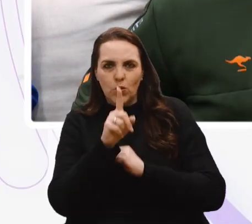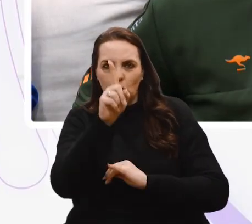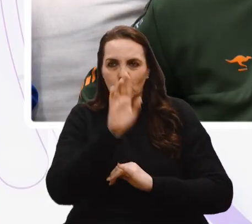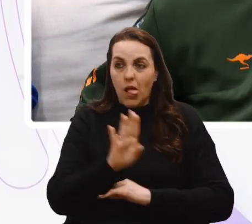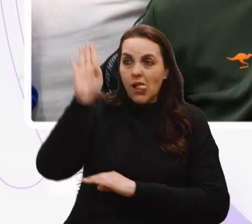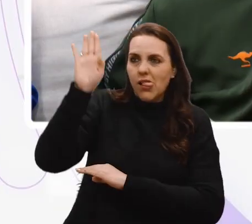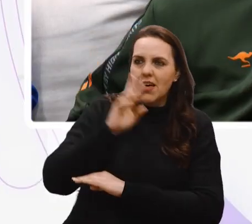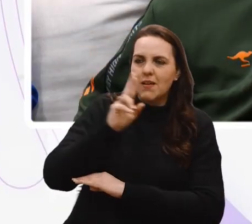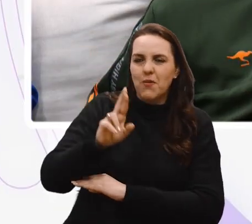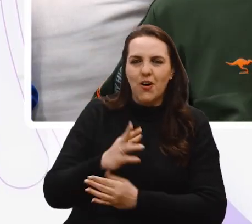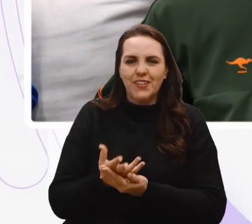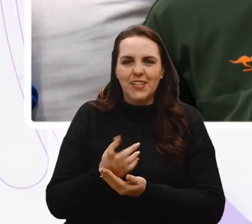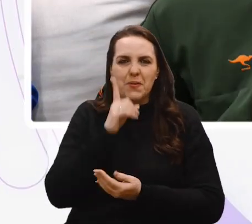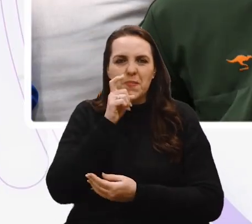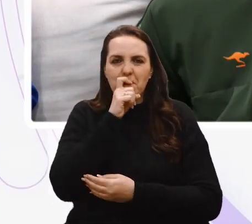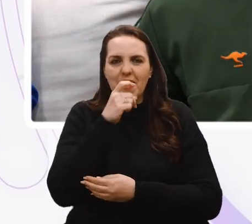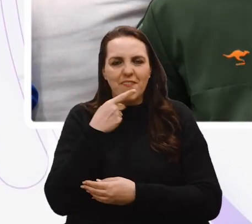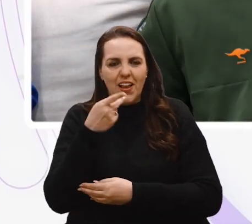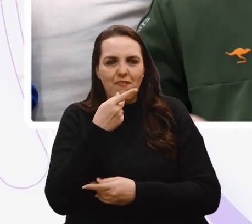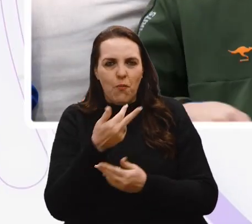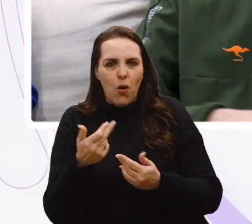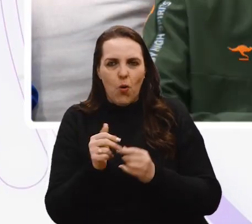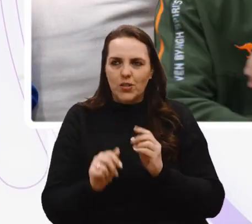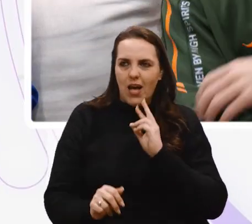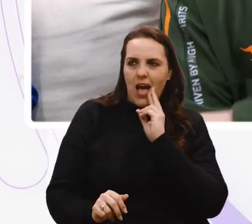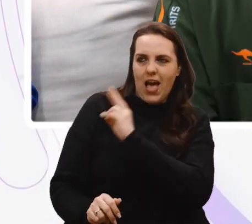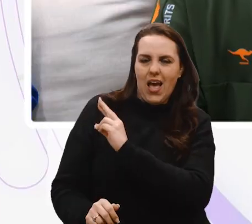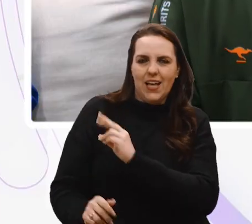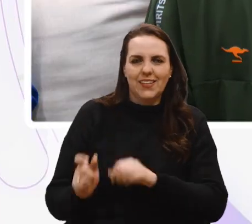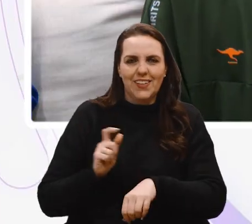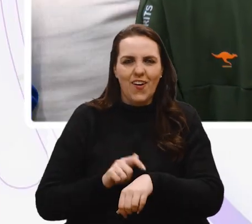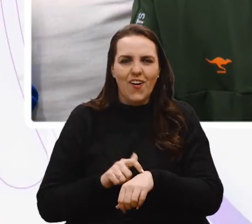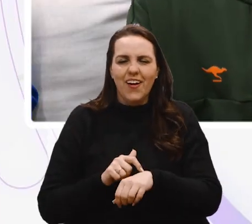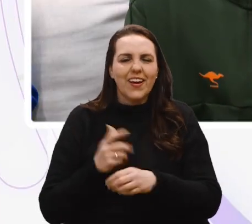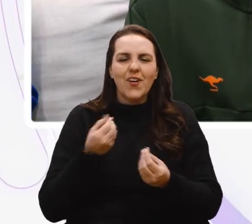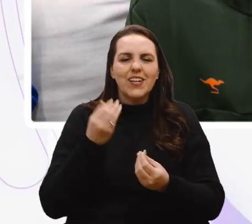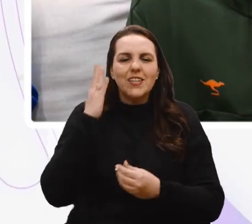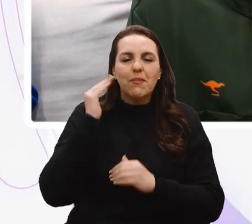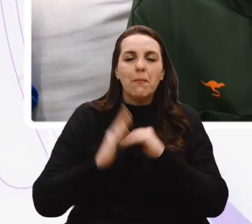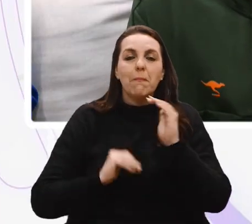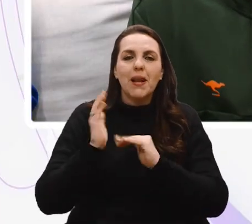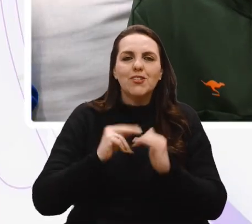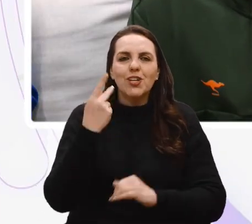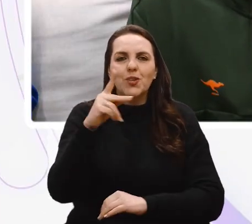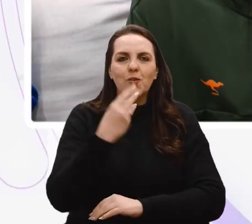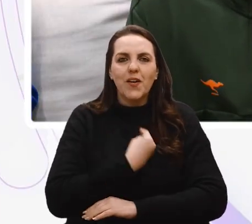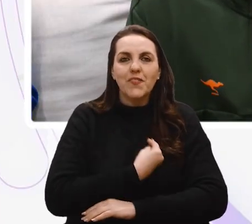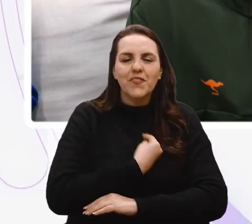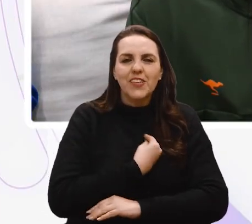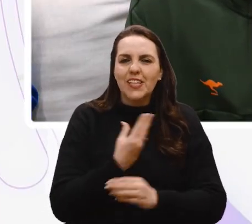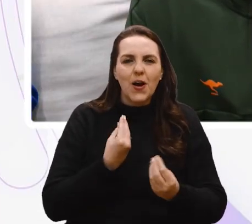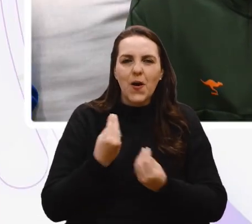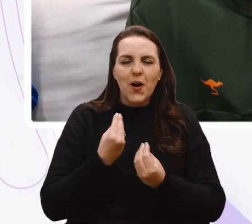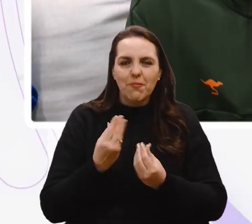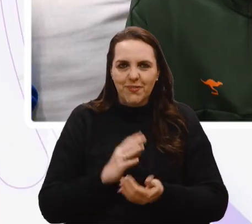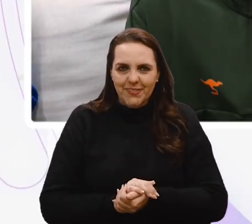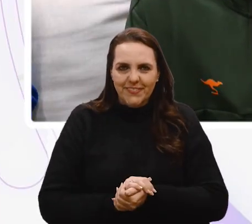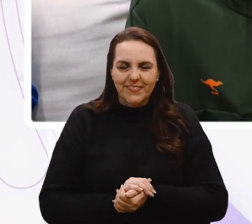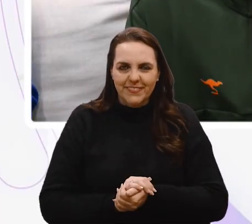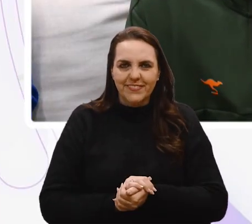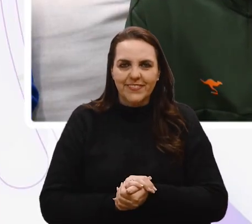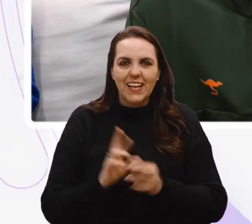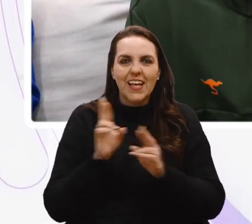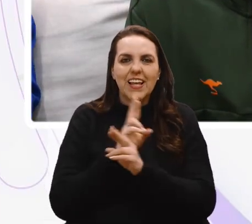respondia, o pai e a mãe falavam algo, tu já respondia. Eu quero saber na prática como é que era a tua atuação e em relação